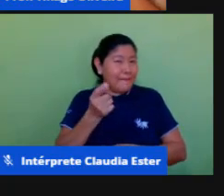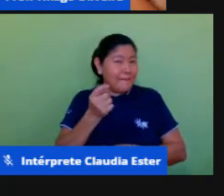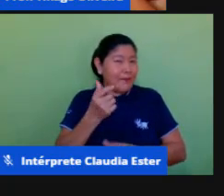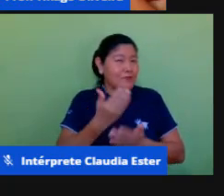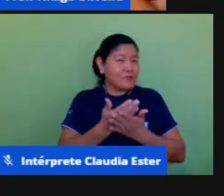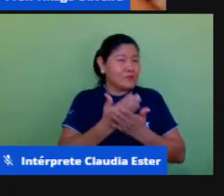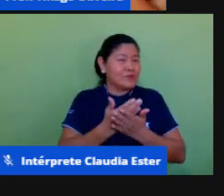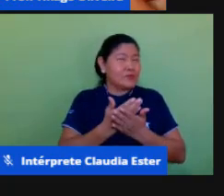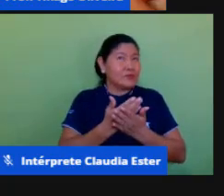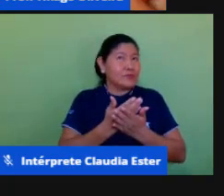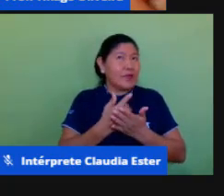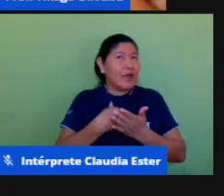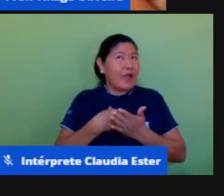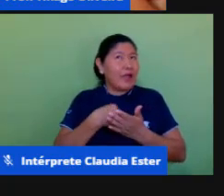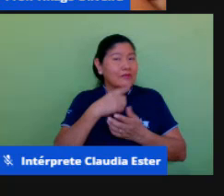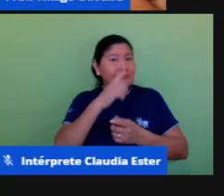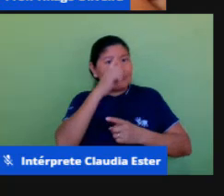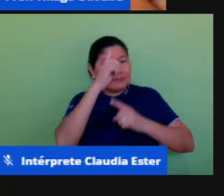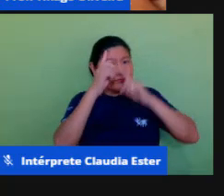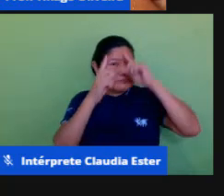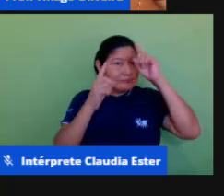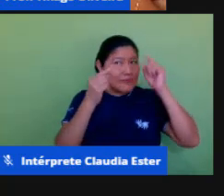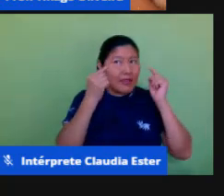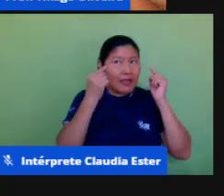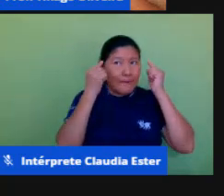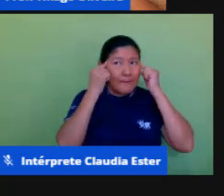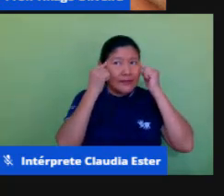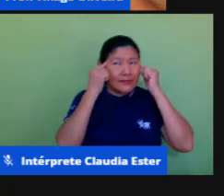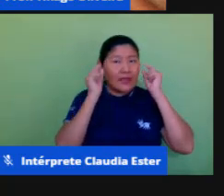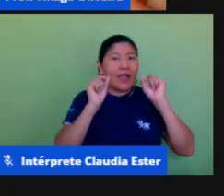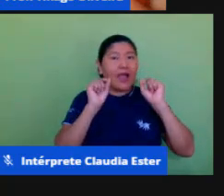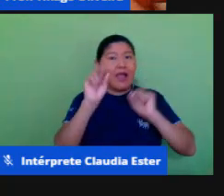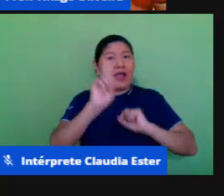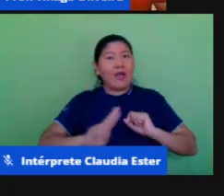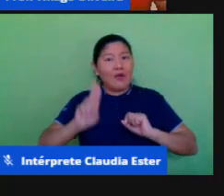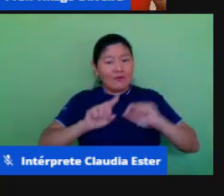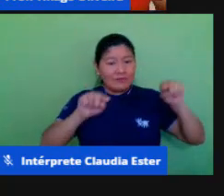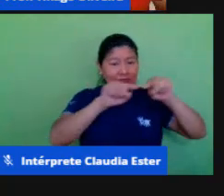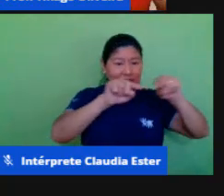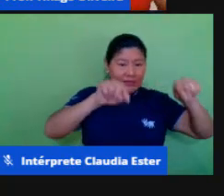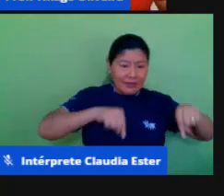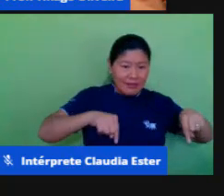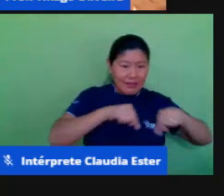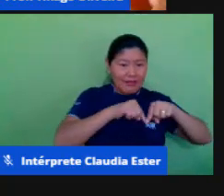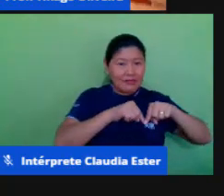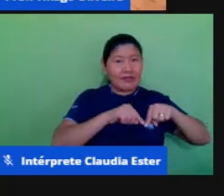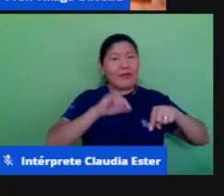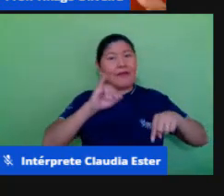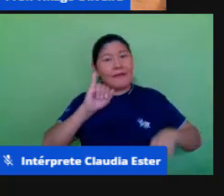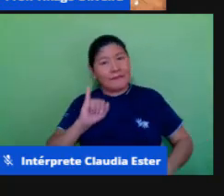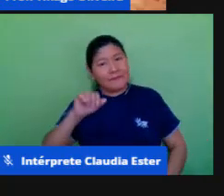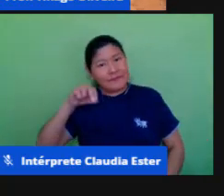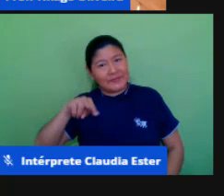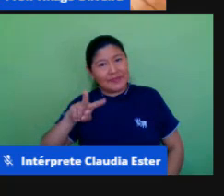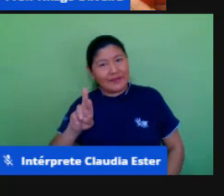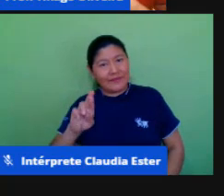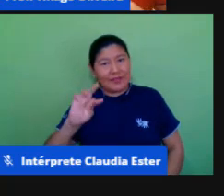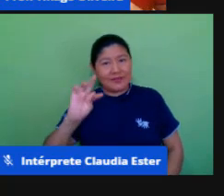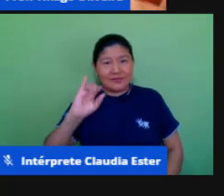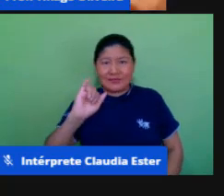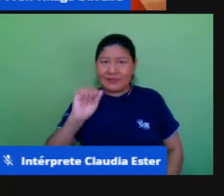disciplina, né, a sala de aula invertida. Eu criei uma plataforma, né, e lá eu disponibilizava